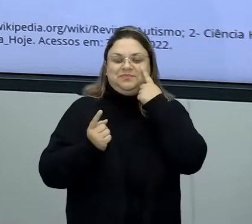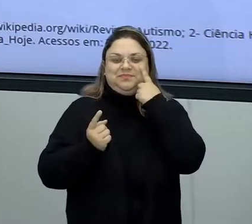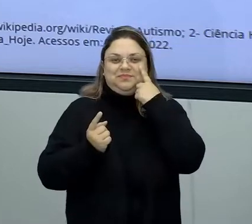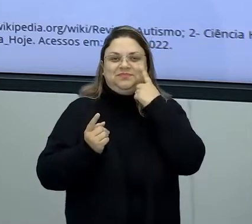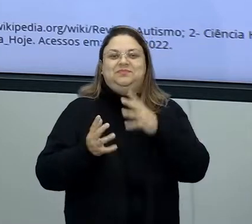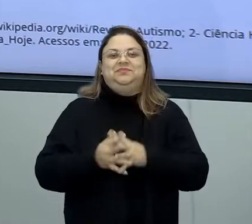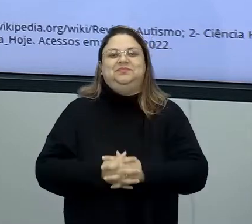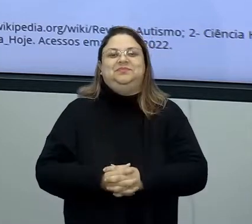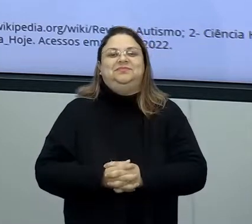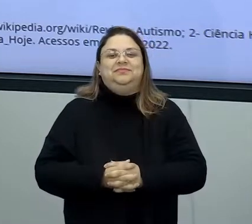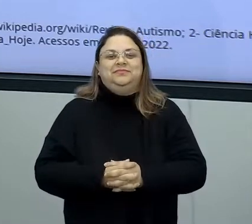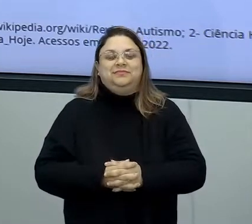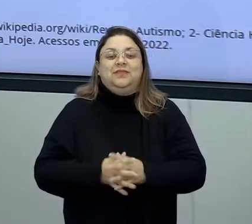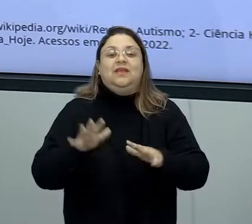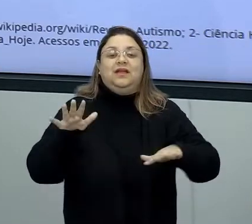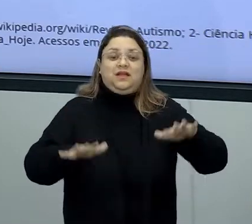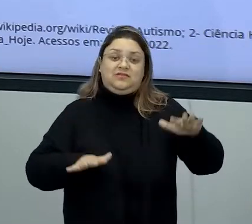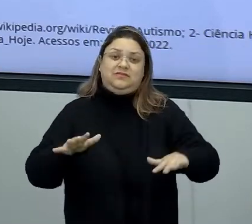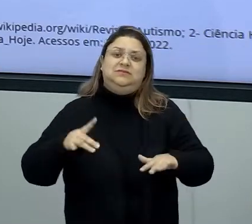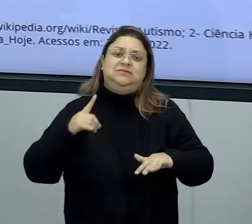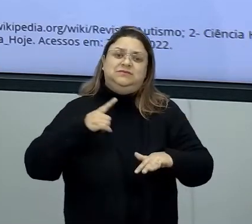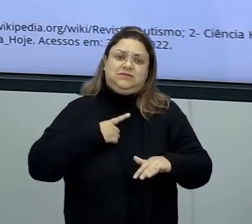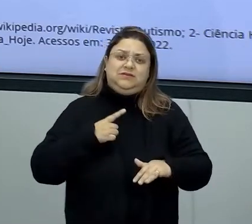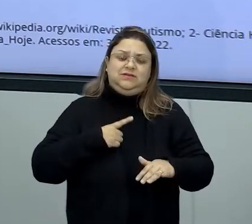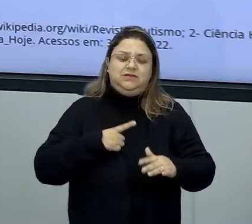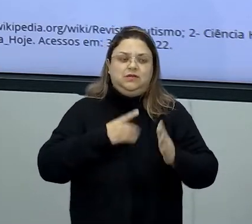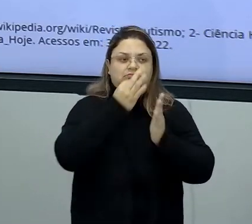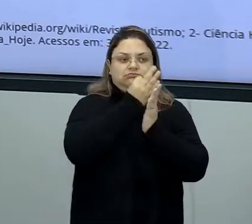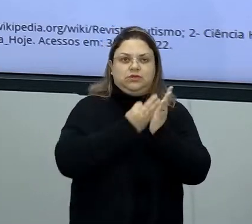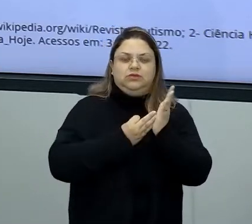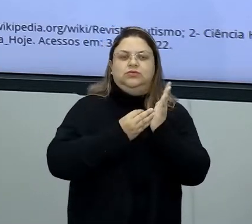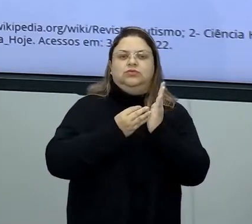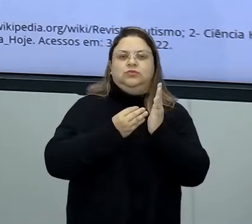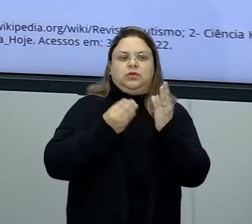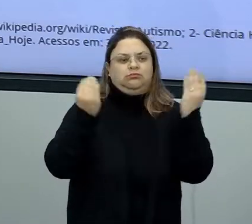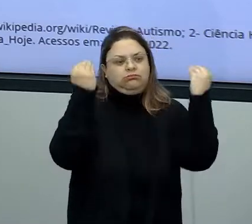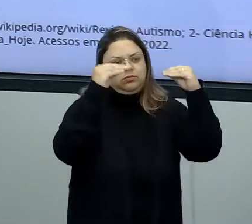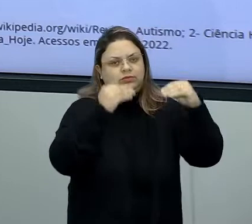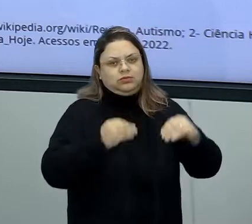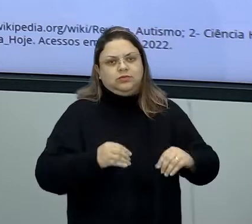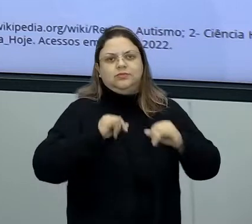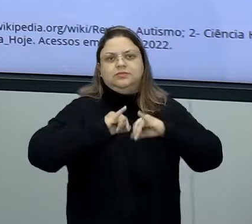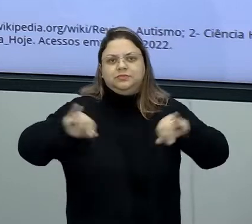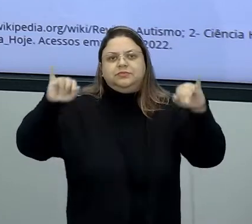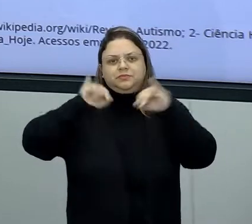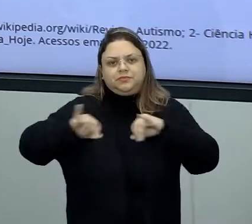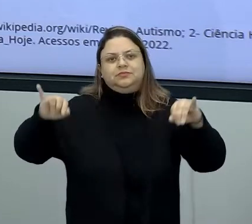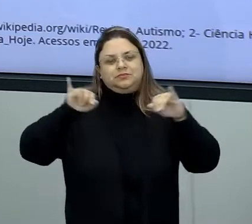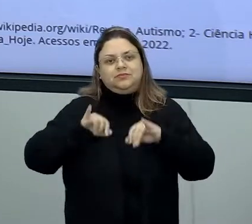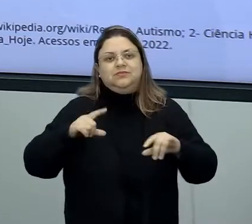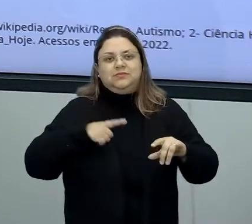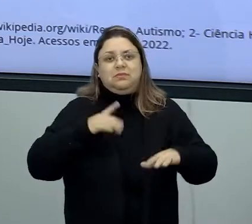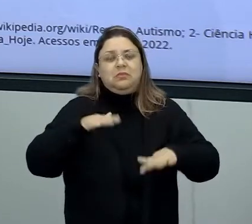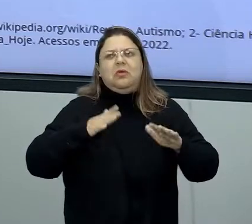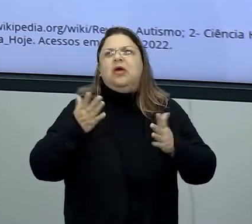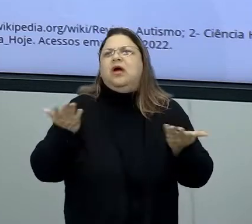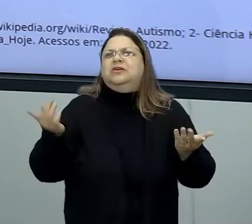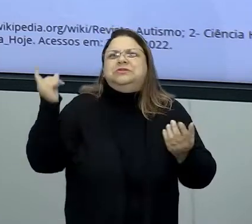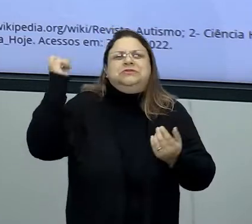vezes, os canais que divulgam os textos de divulgação científica, eles estão mais próximos do que a gente imagina.